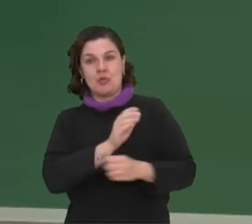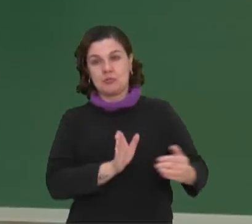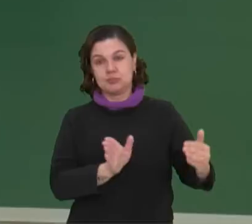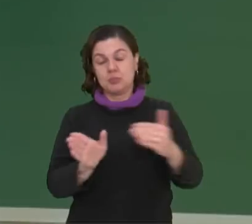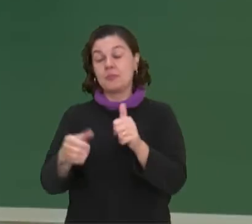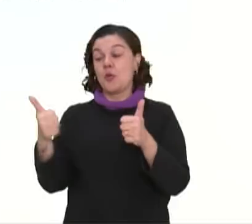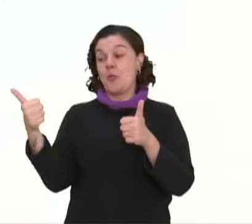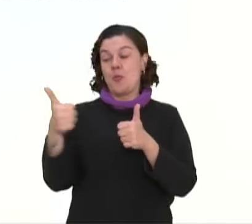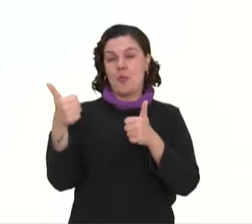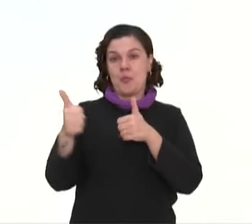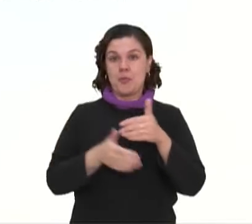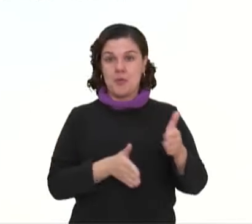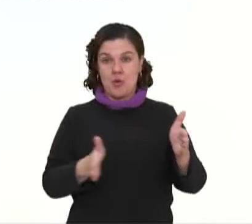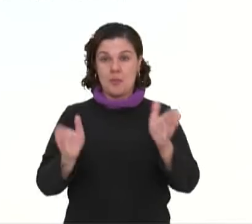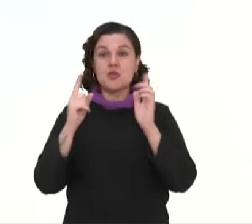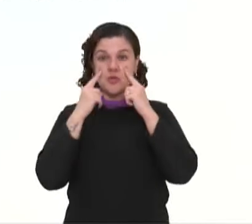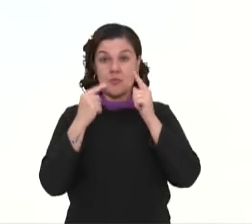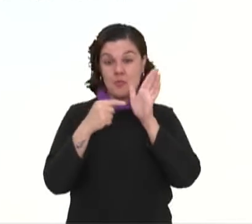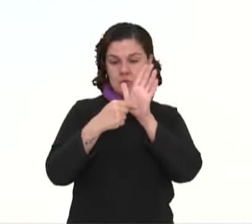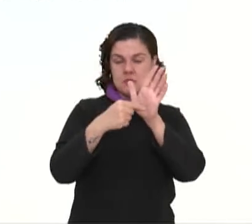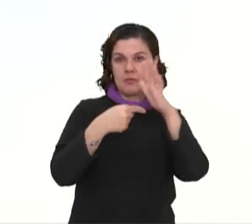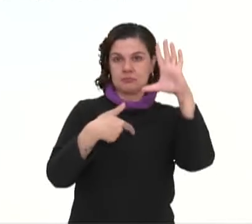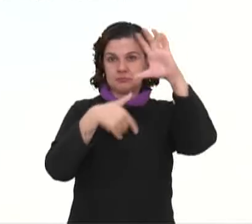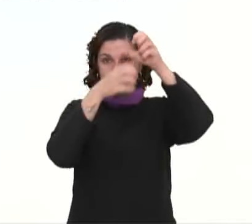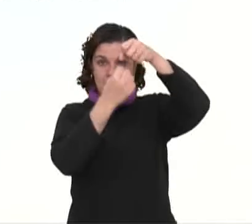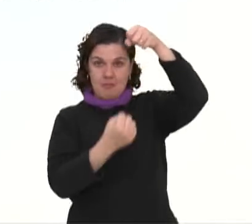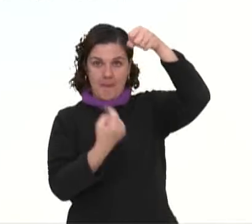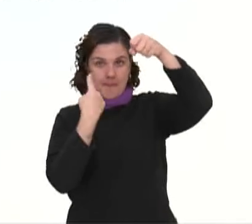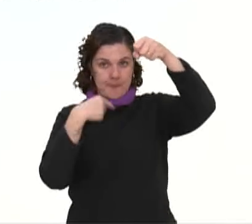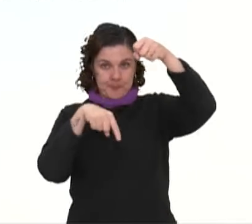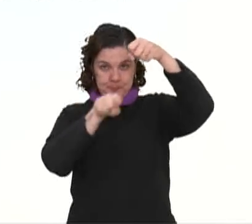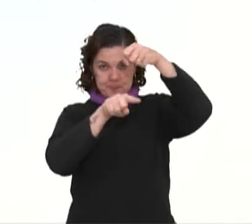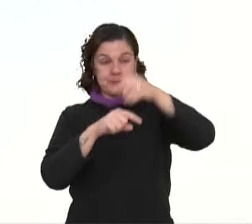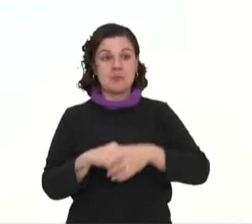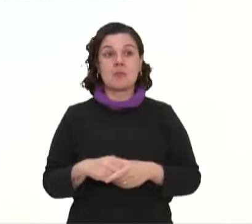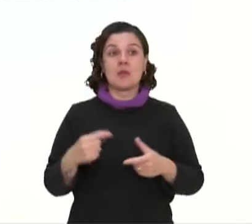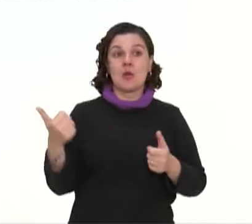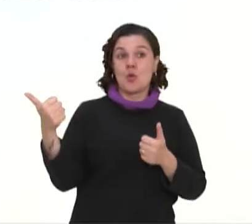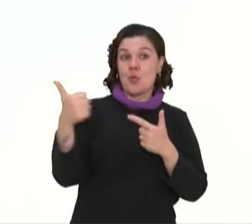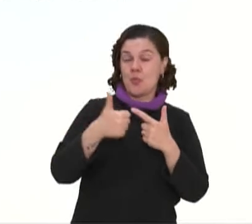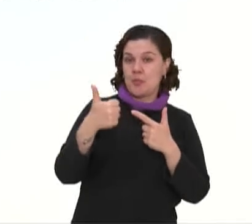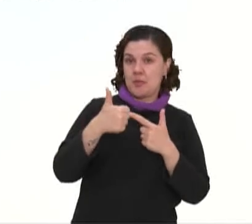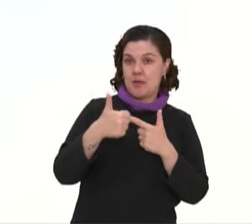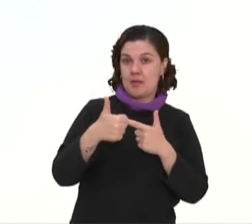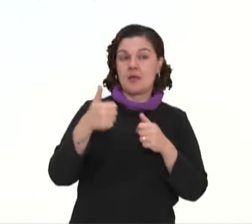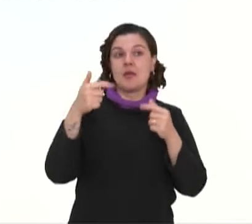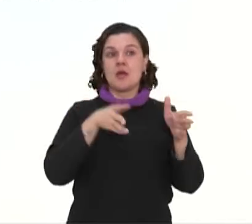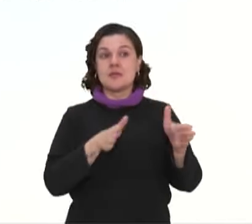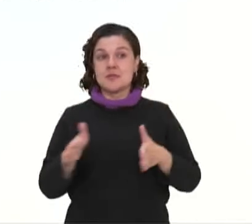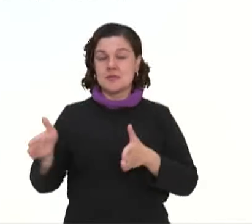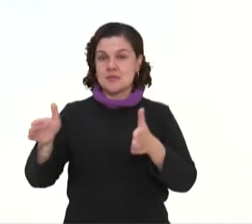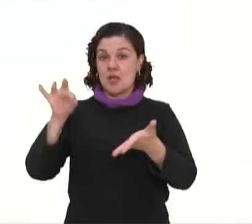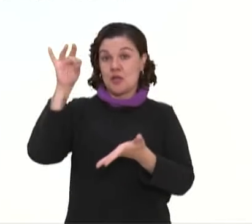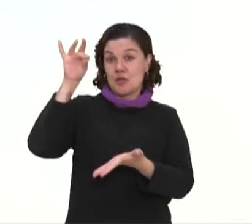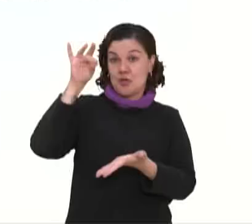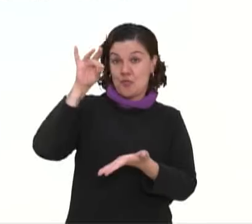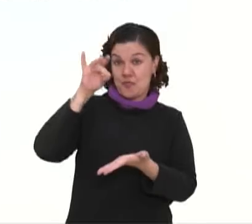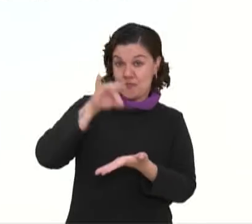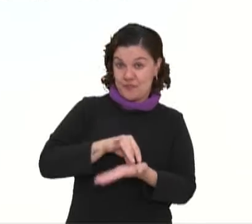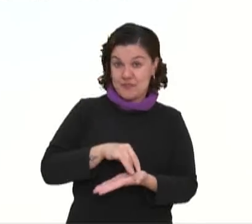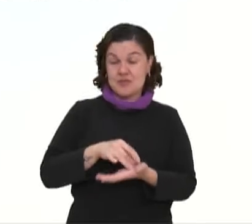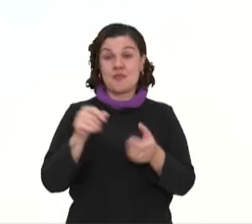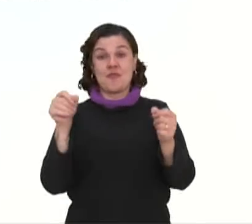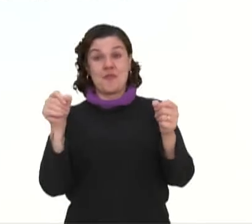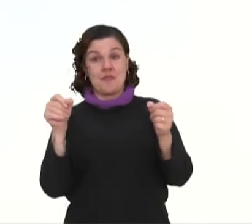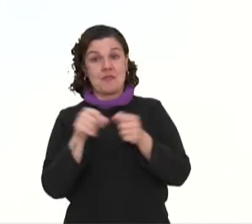primeiro caminho, e eu já vou mostrar isso no mapa para você, calma. O primeiro caminho é a primeira estrada oficial feita